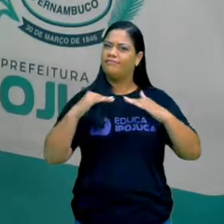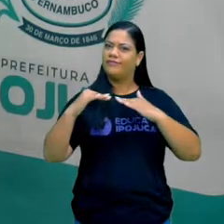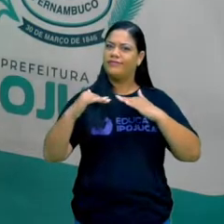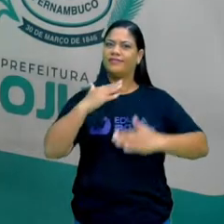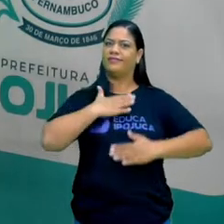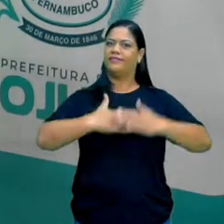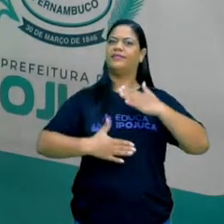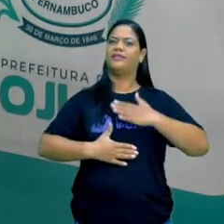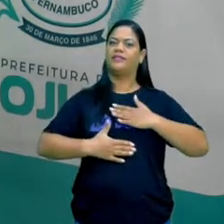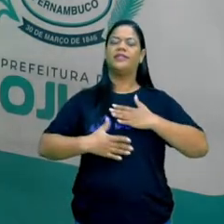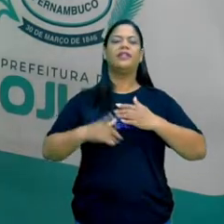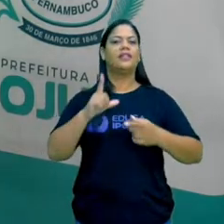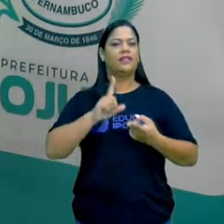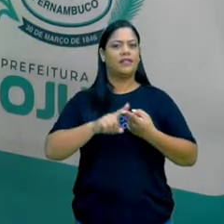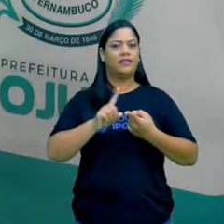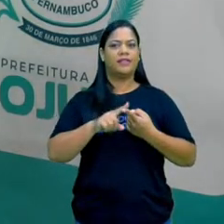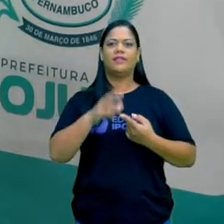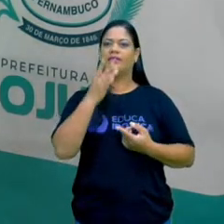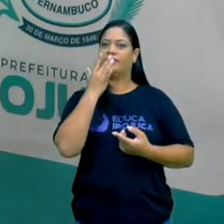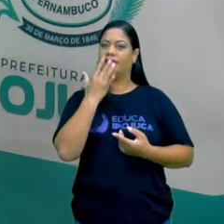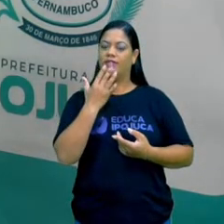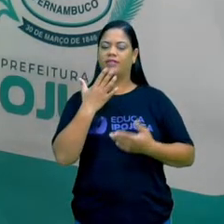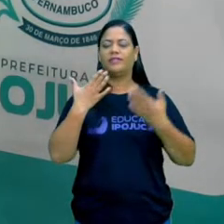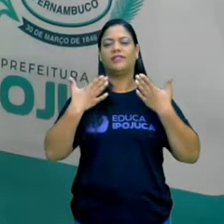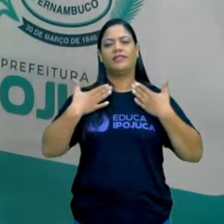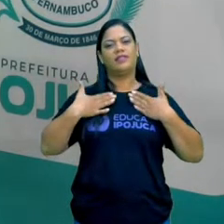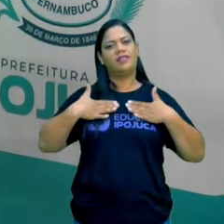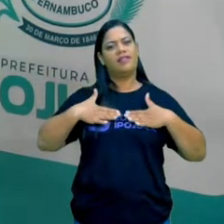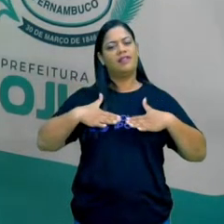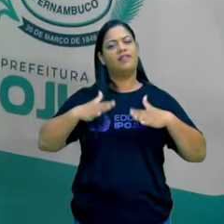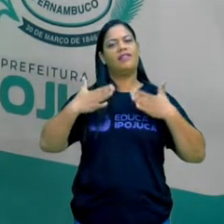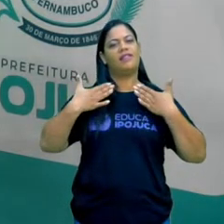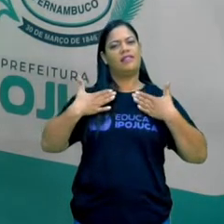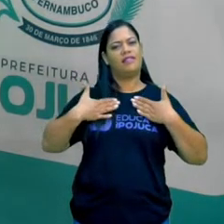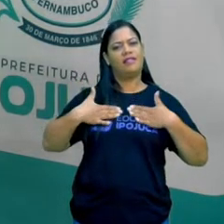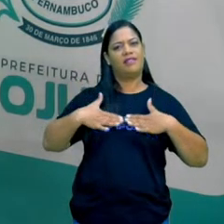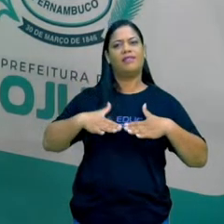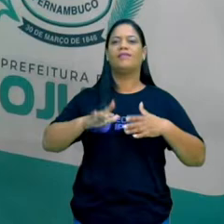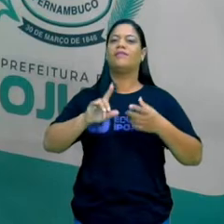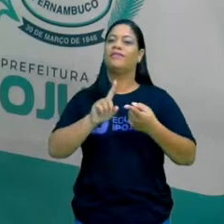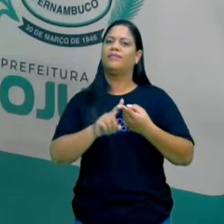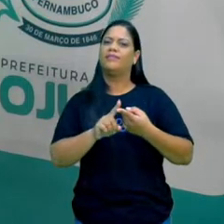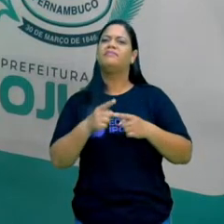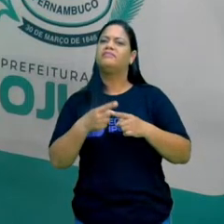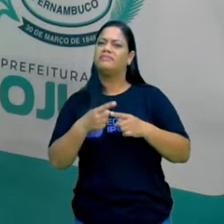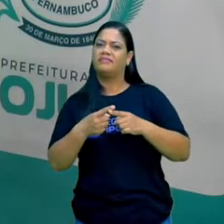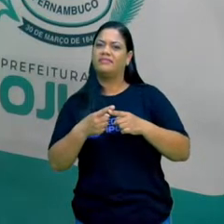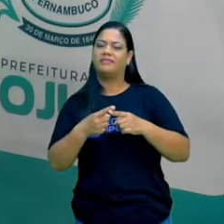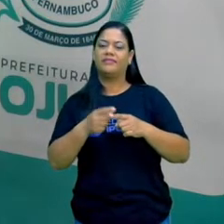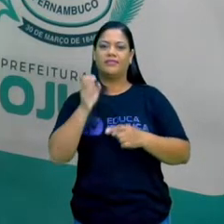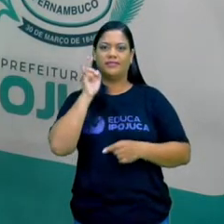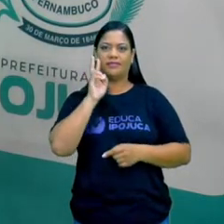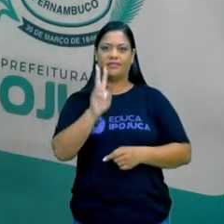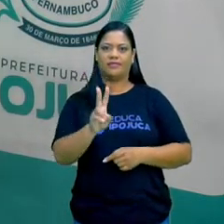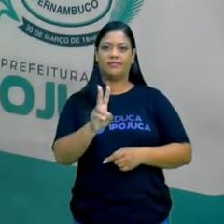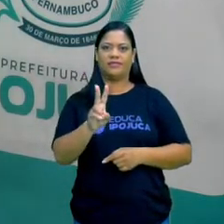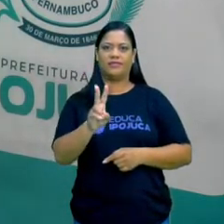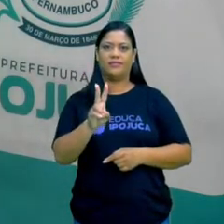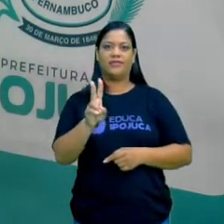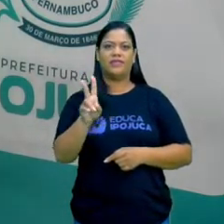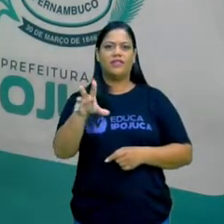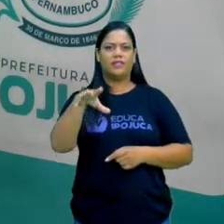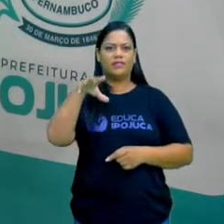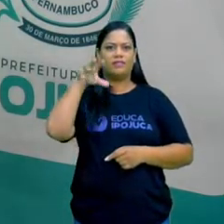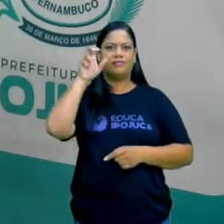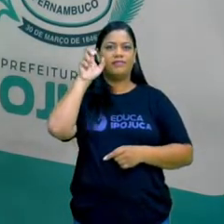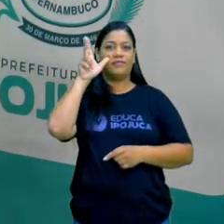nos tranquilizam, deixam a gente mais relaxado. Por que isso acontece? Ao ver as cores, os olhos da